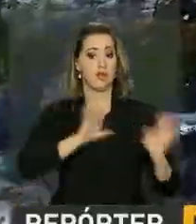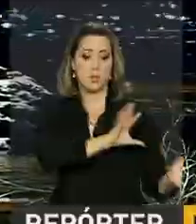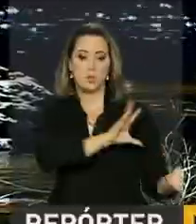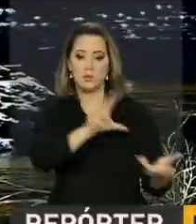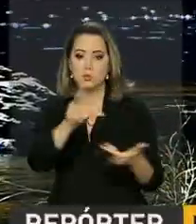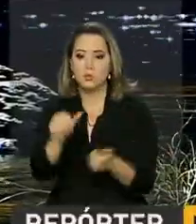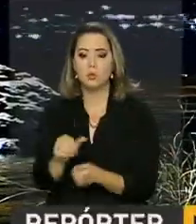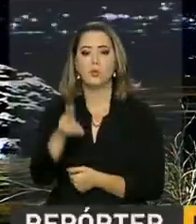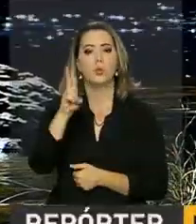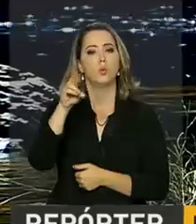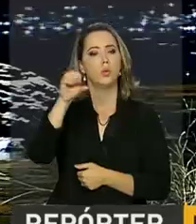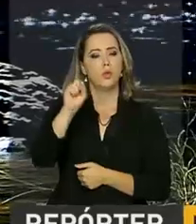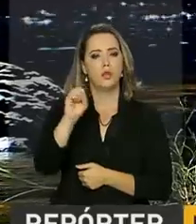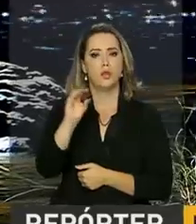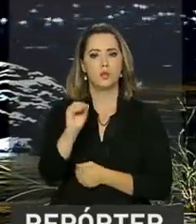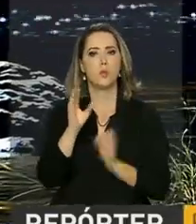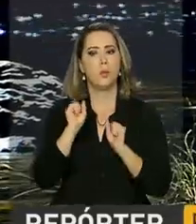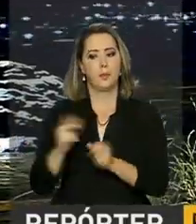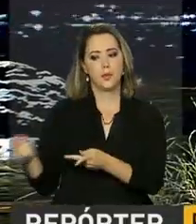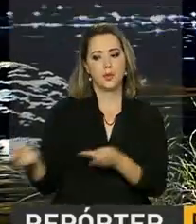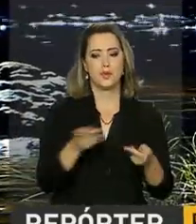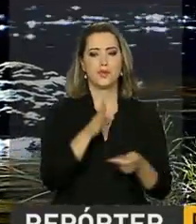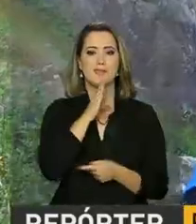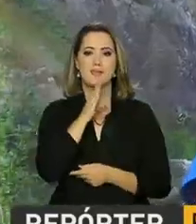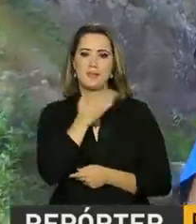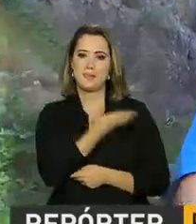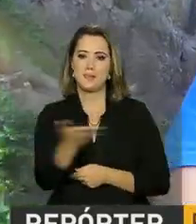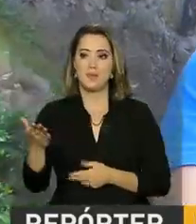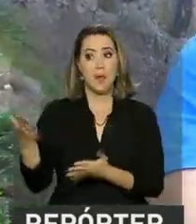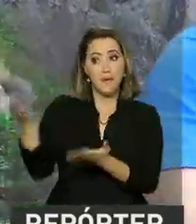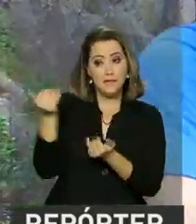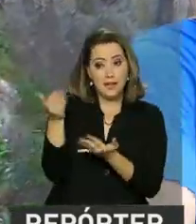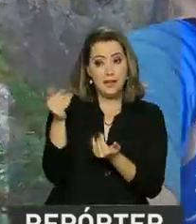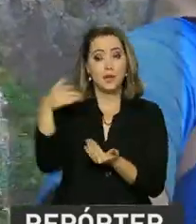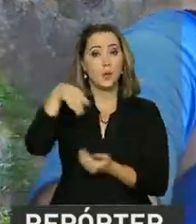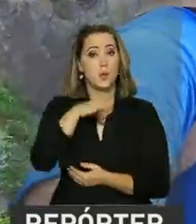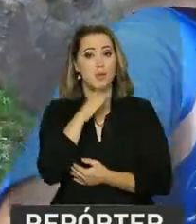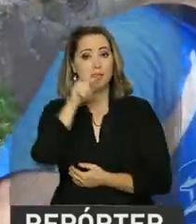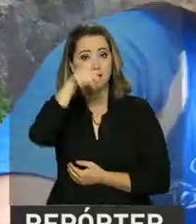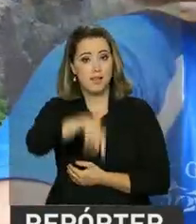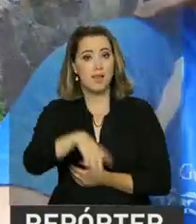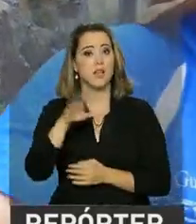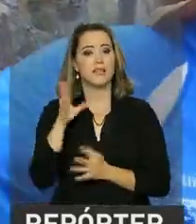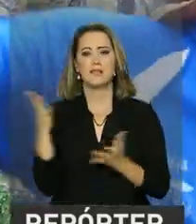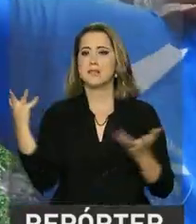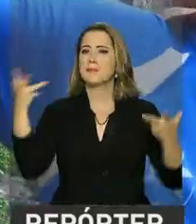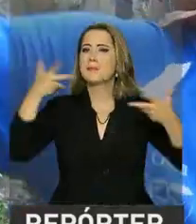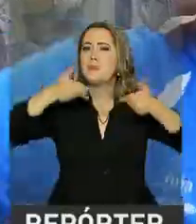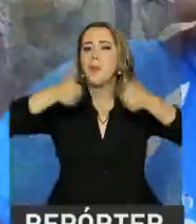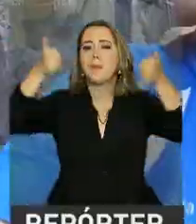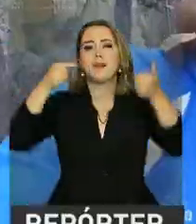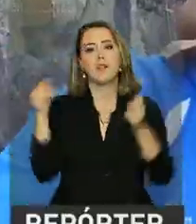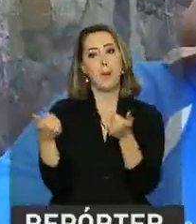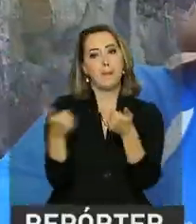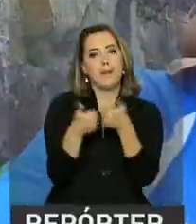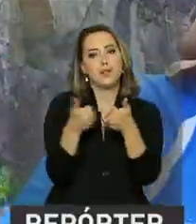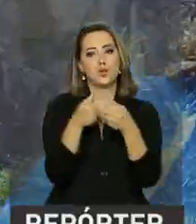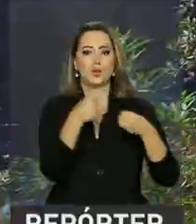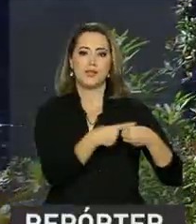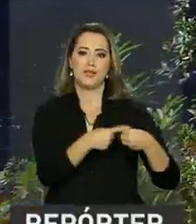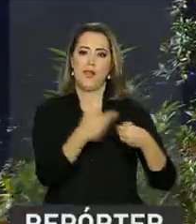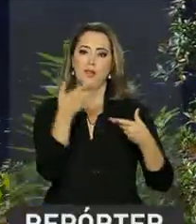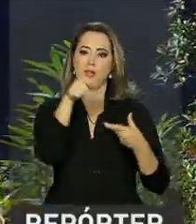Unesco está aberto para quem quiser conhecer vem para cá conhecer a Chapada esse paraíso pertinho da cidade grande